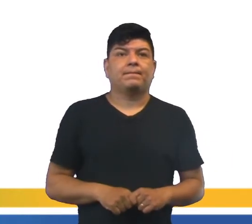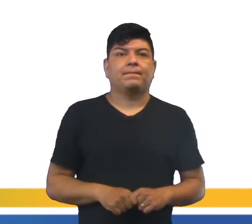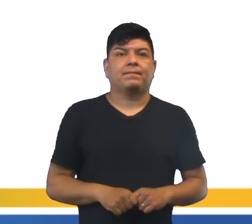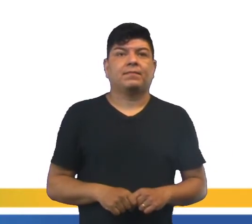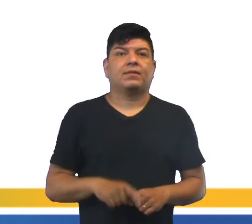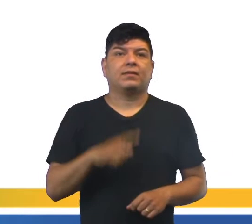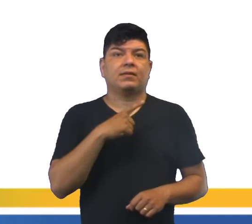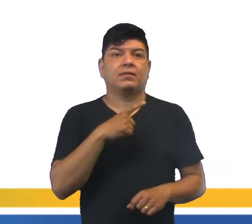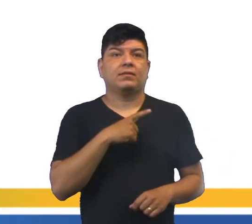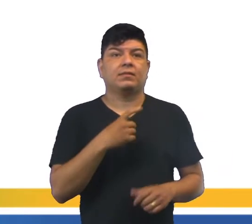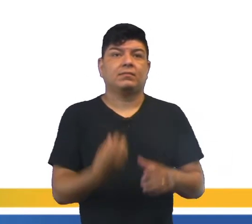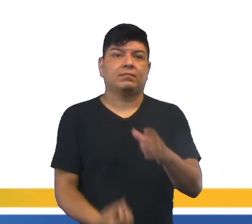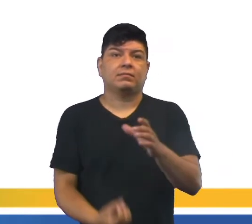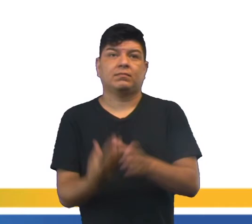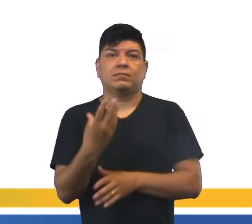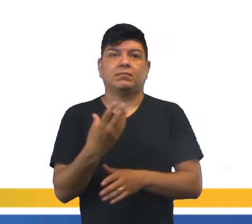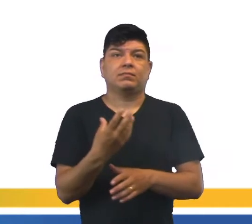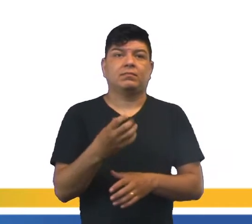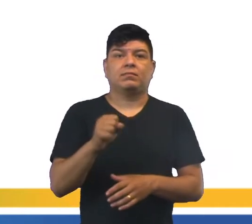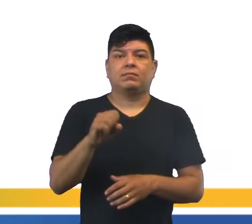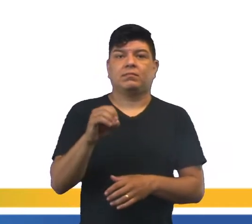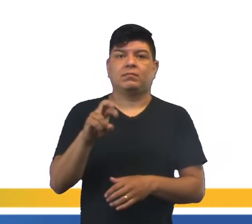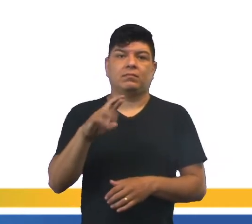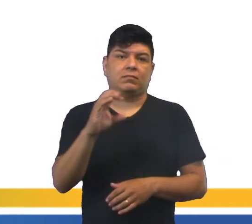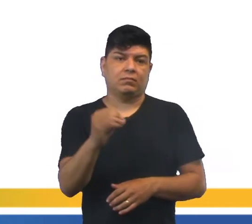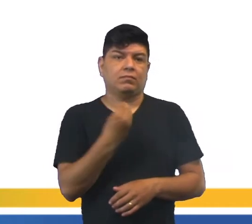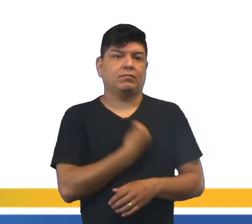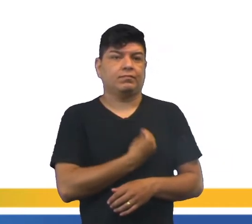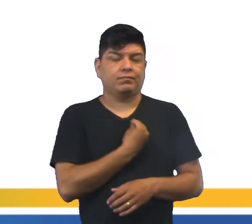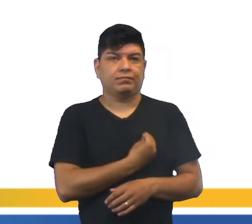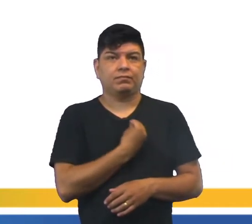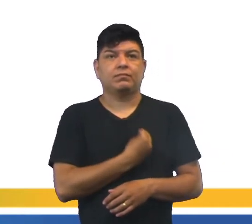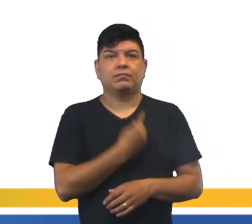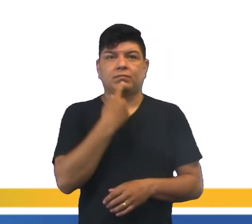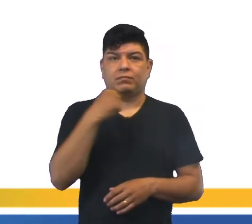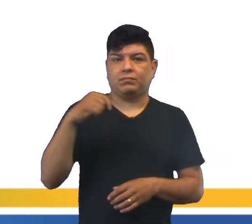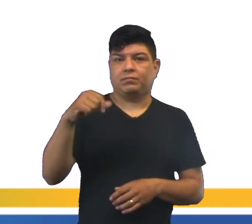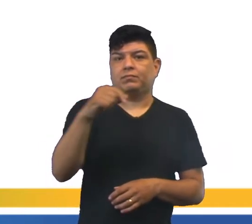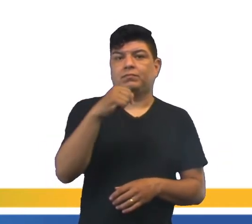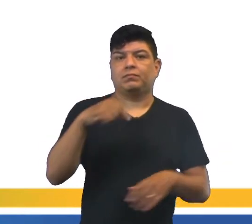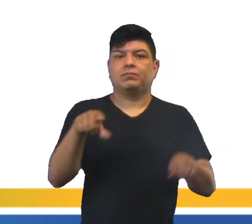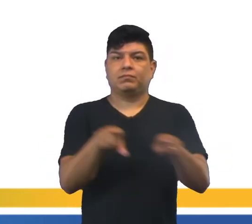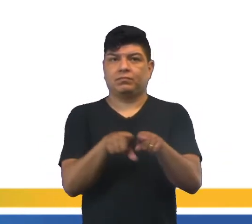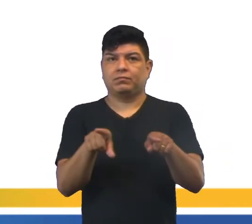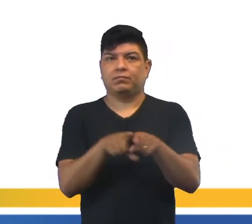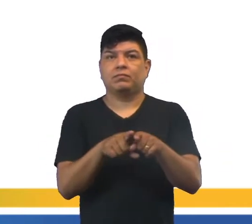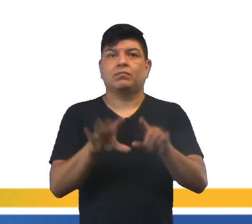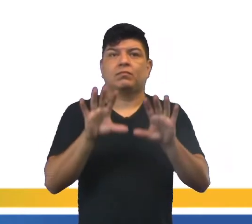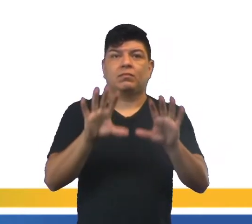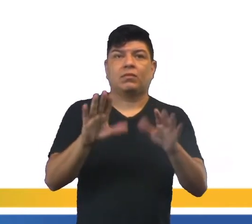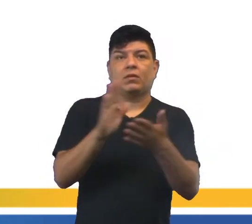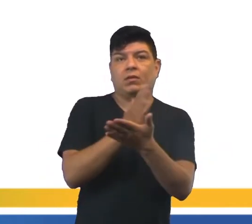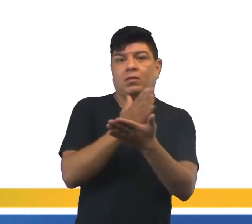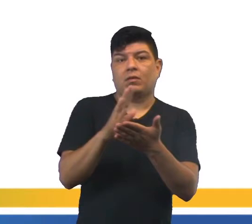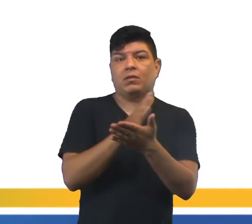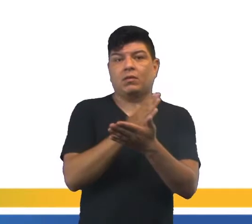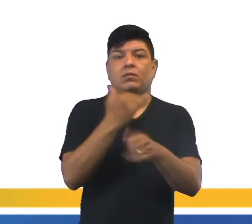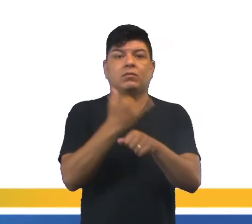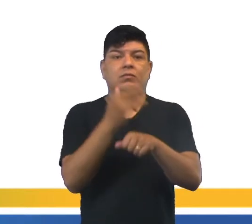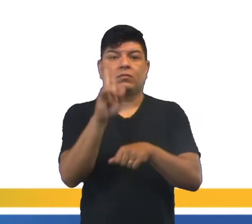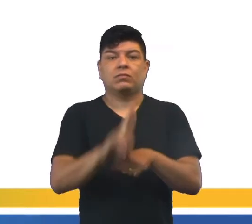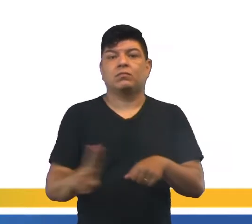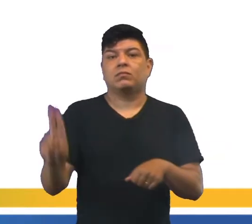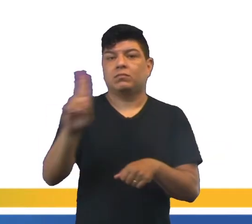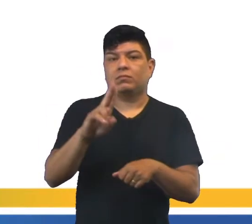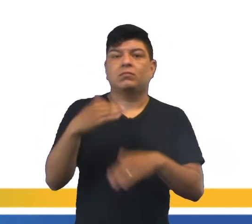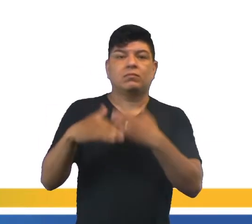Aqui nós temos a produção de soro também, que existe a presença de sais minerais, dentre eles alguns metais que são utilizados